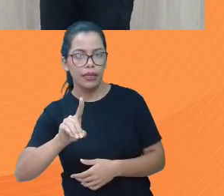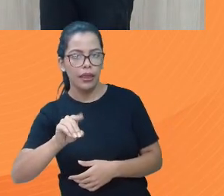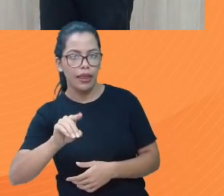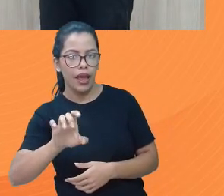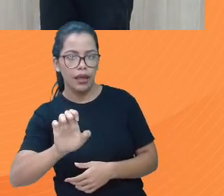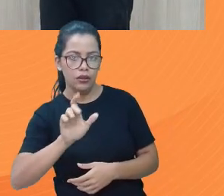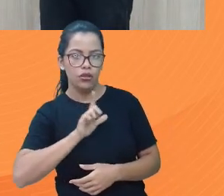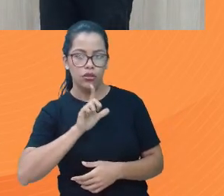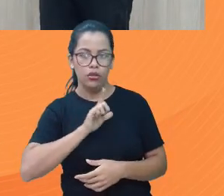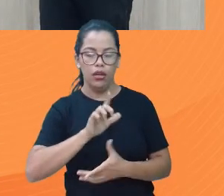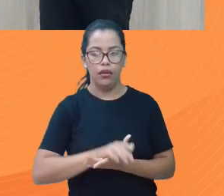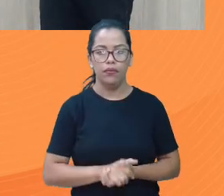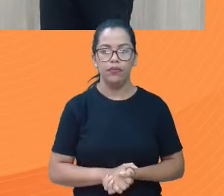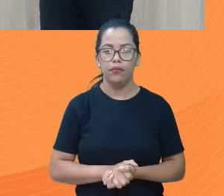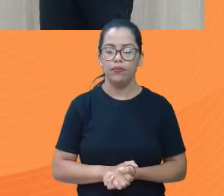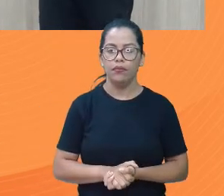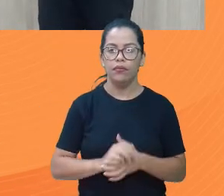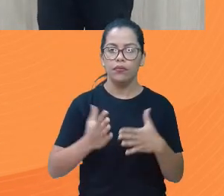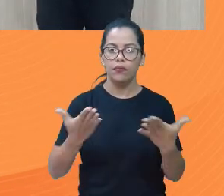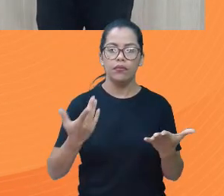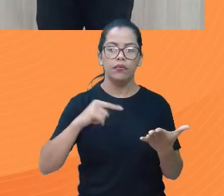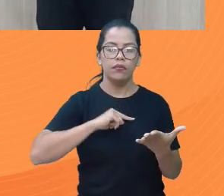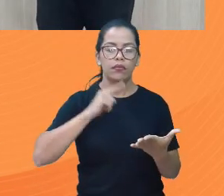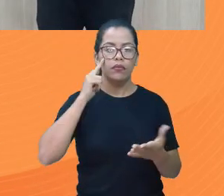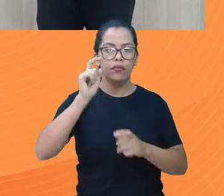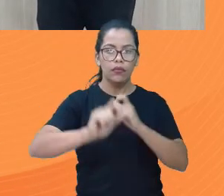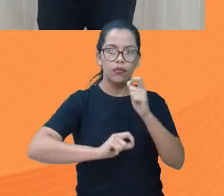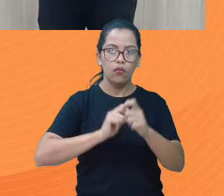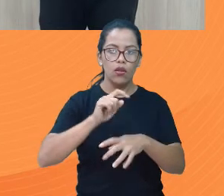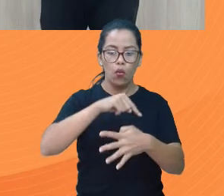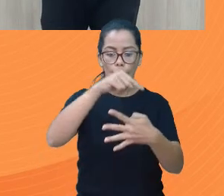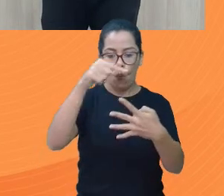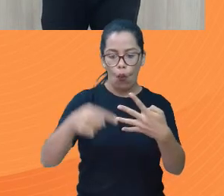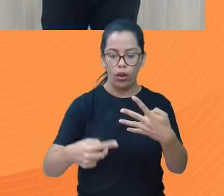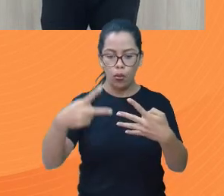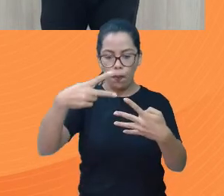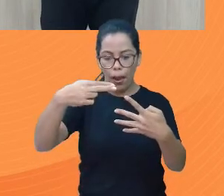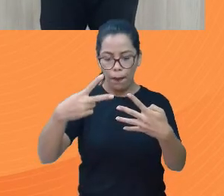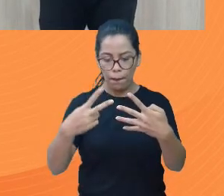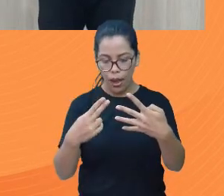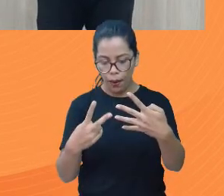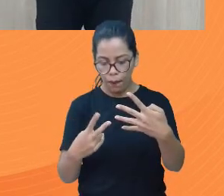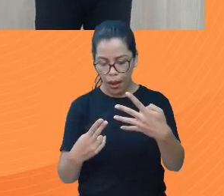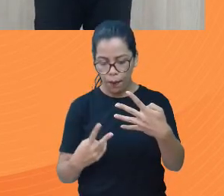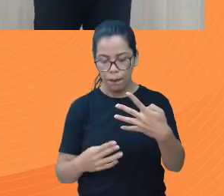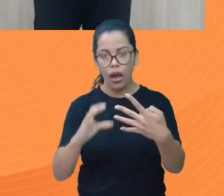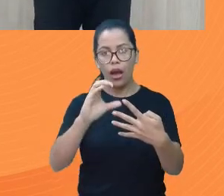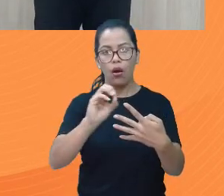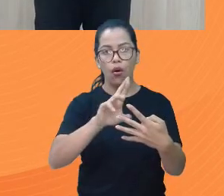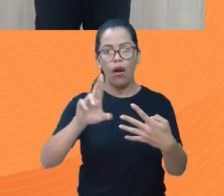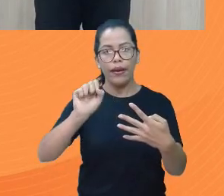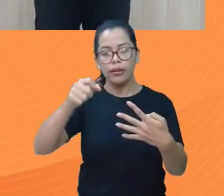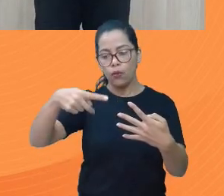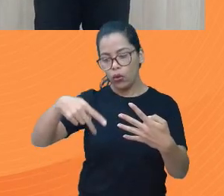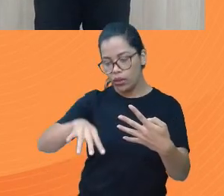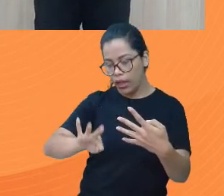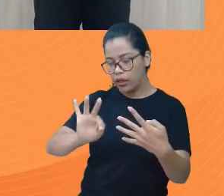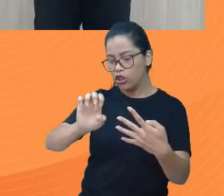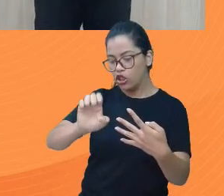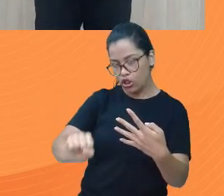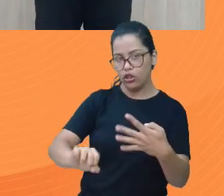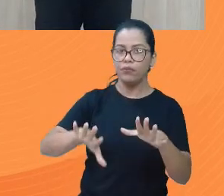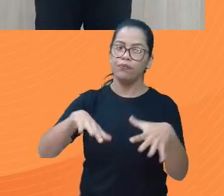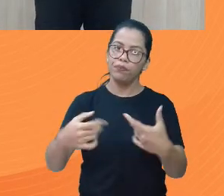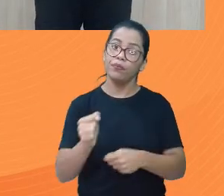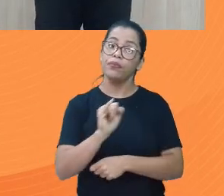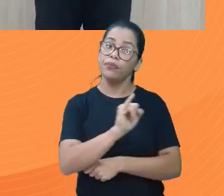tá joia? Então, ó, a gente viu aí esses 4 pares de ângulos correspondentes e, ó, se esses